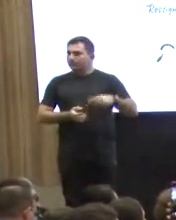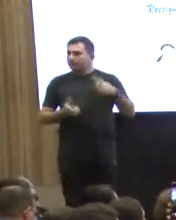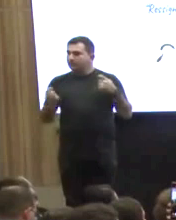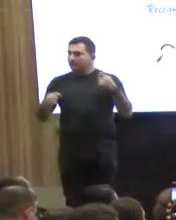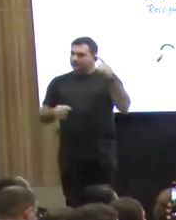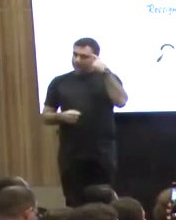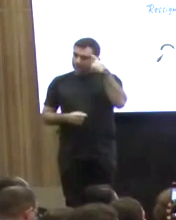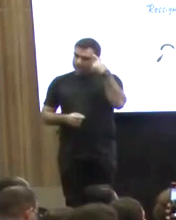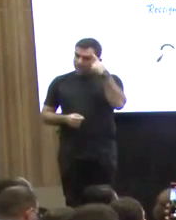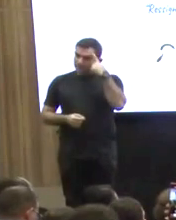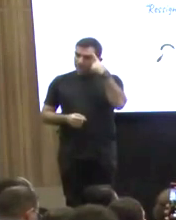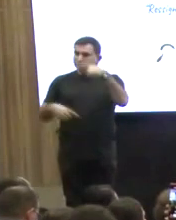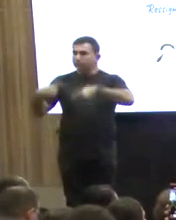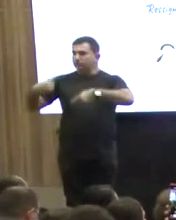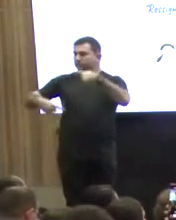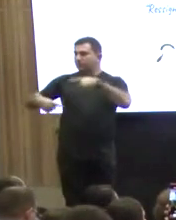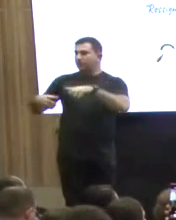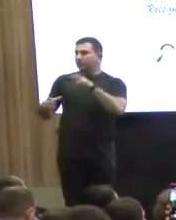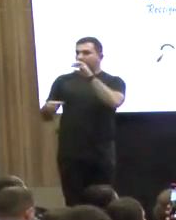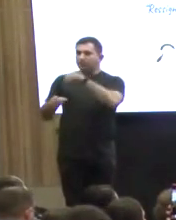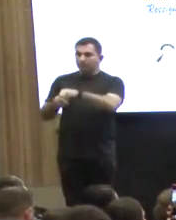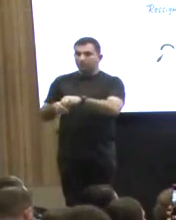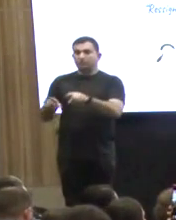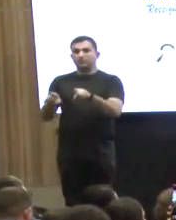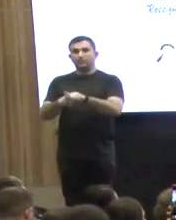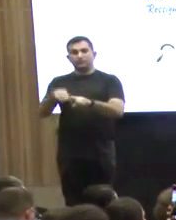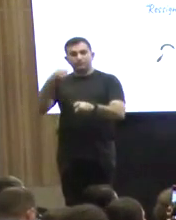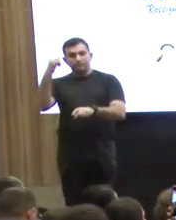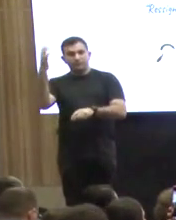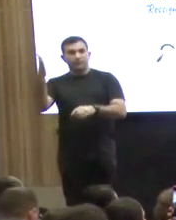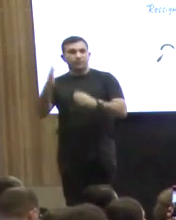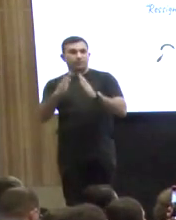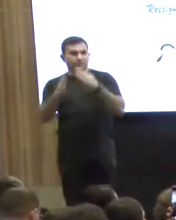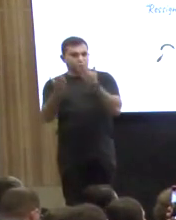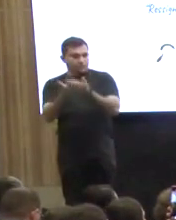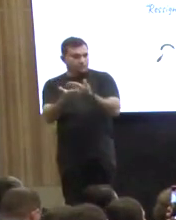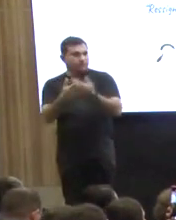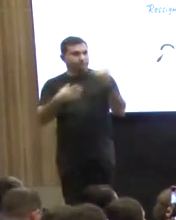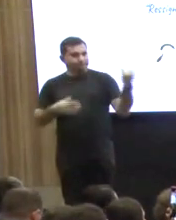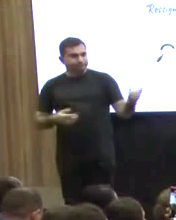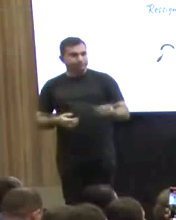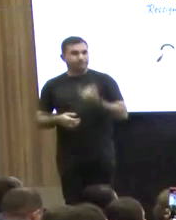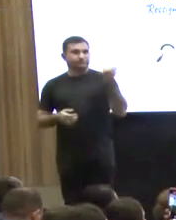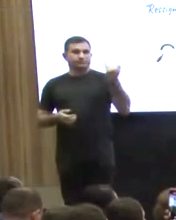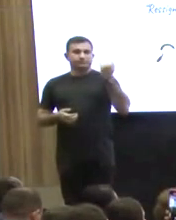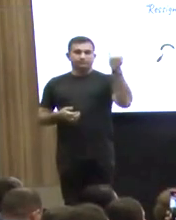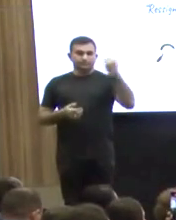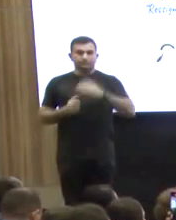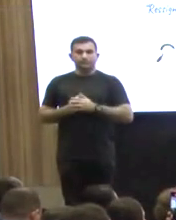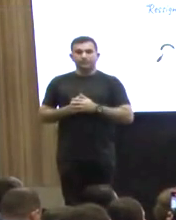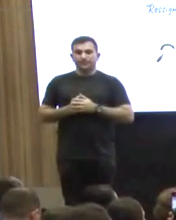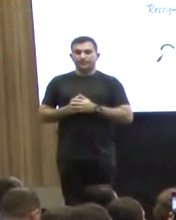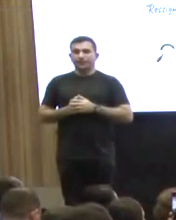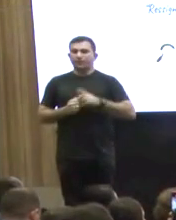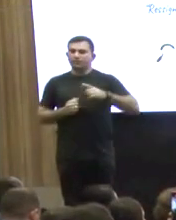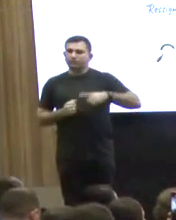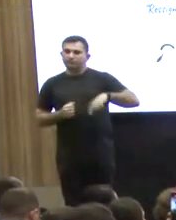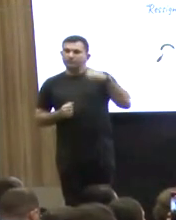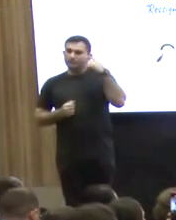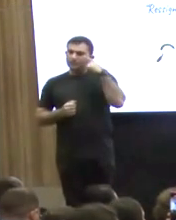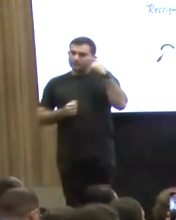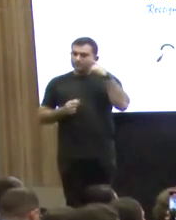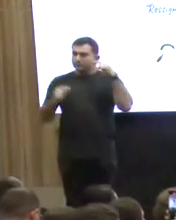educação, com toda essa leitura e com toda essa consciência, como que o nosso ato de educar ele vai acontecer cotidianamente. Nós não